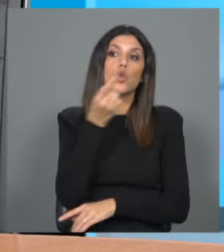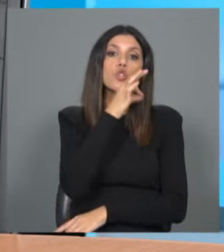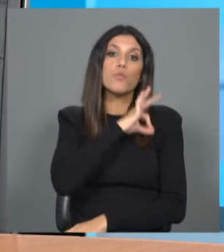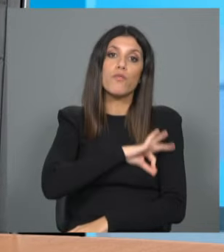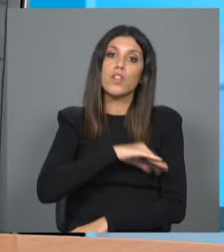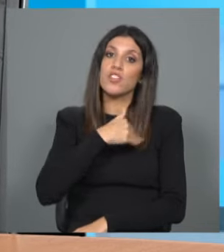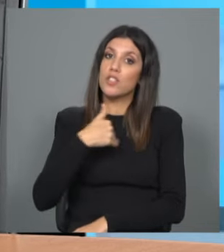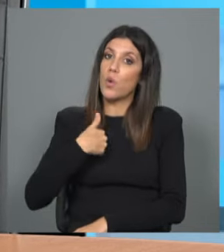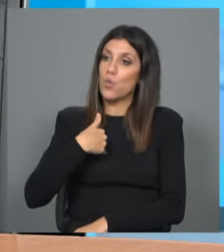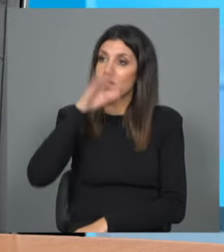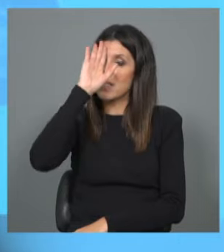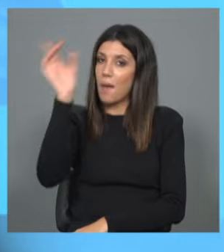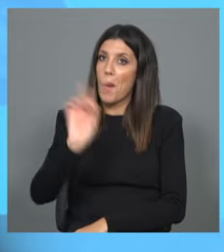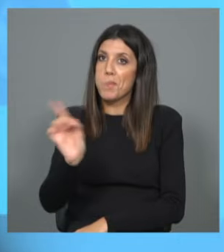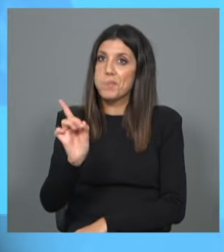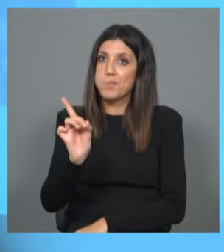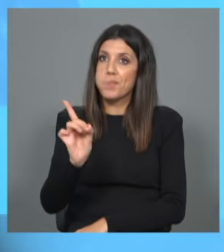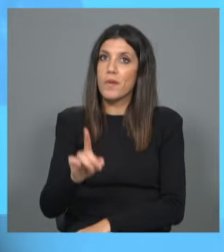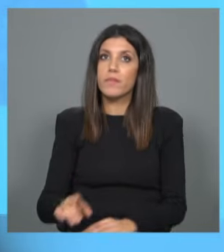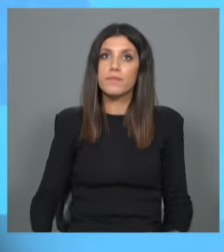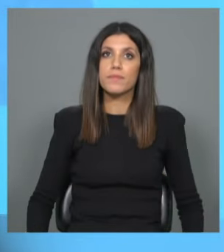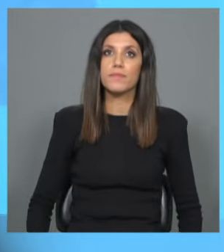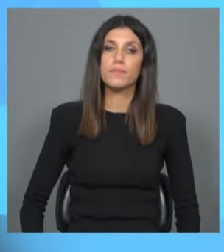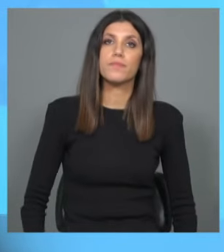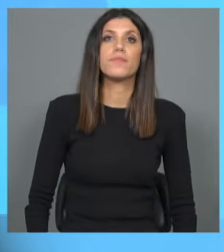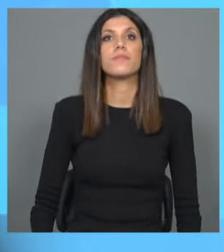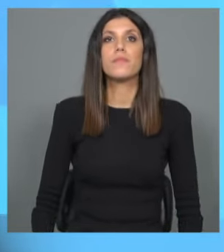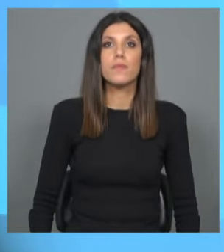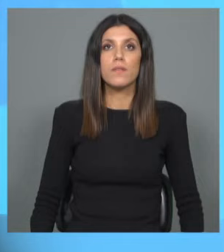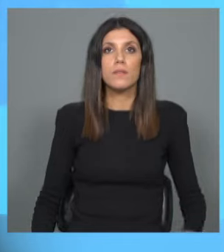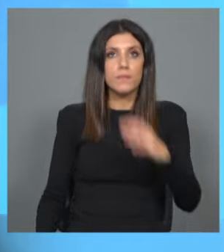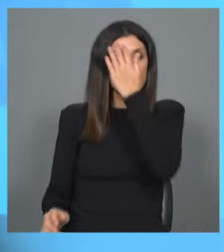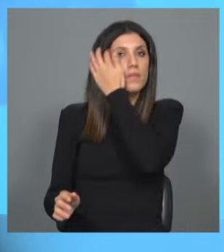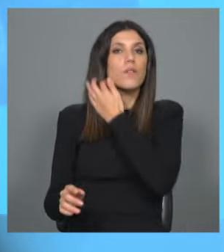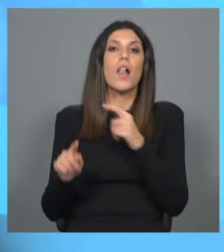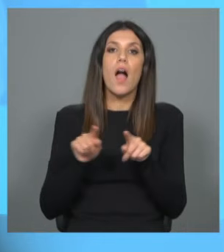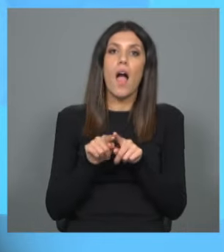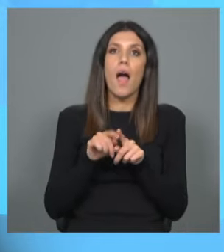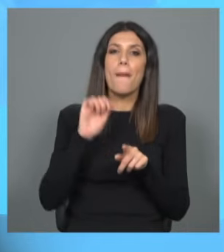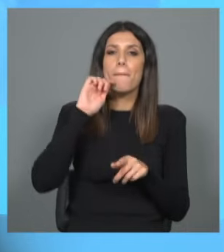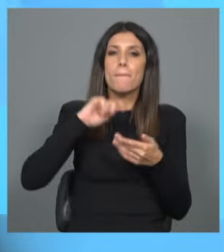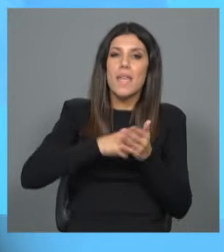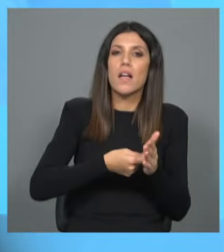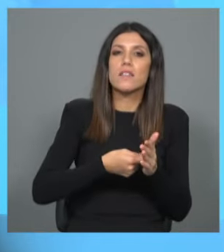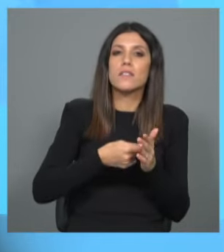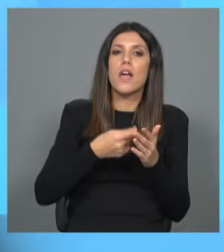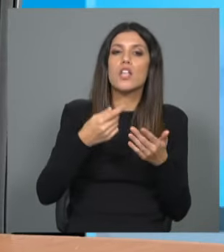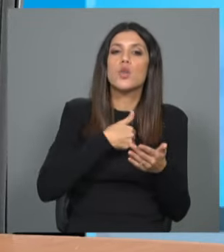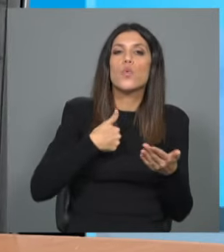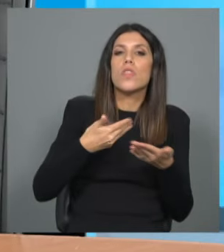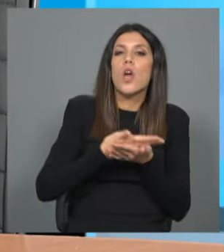Falou no valor laboratorial. Há essa ameaça também do negócio da saúde? Em